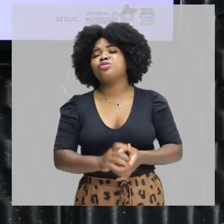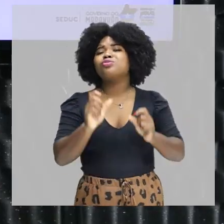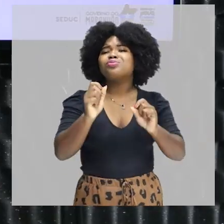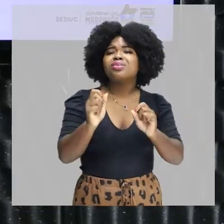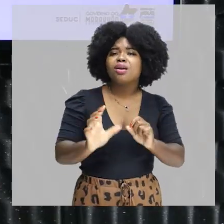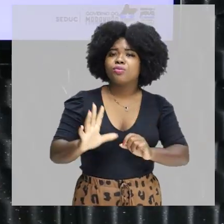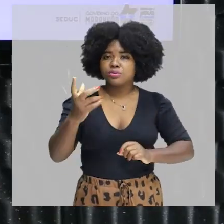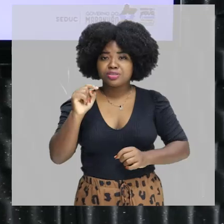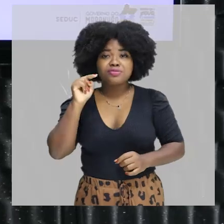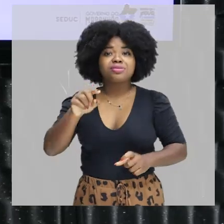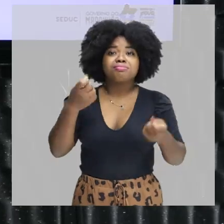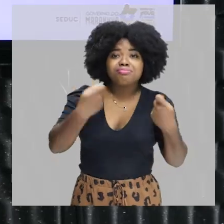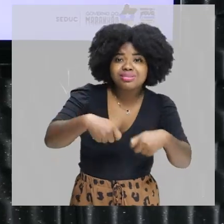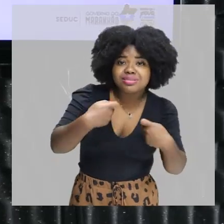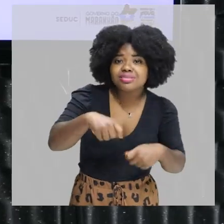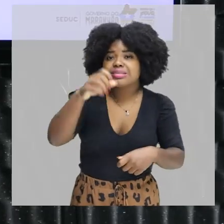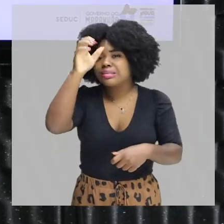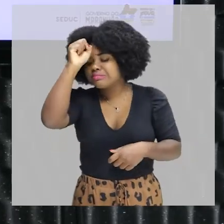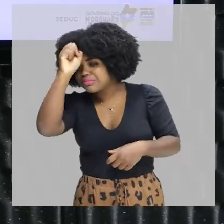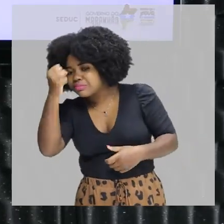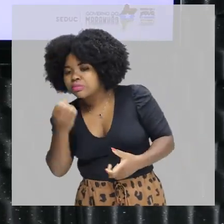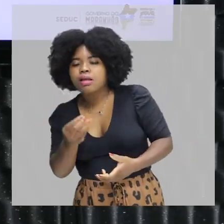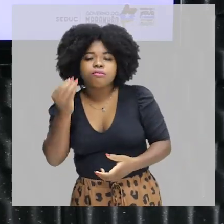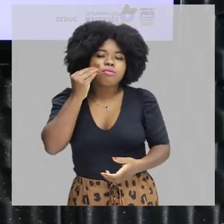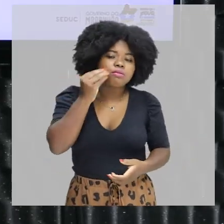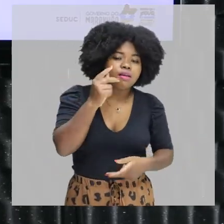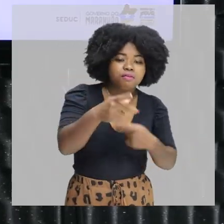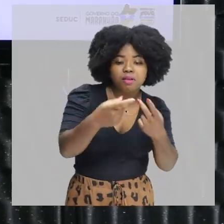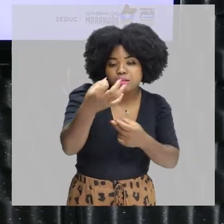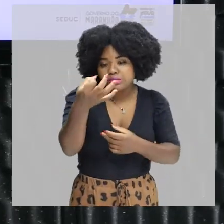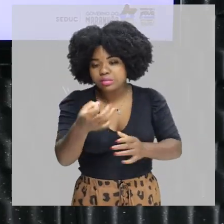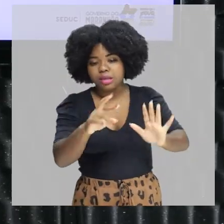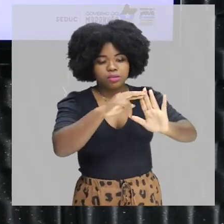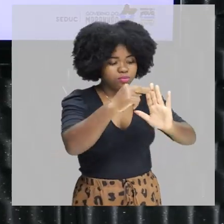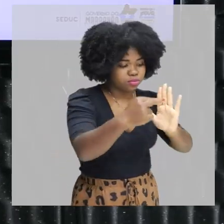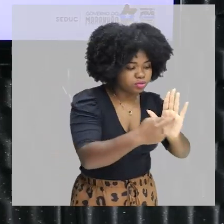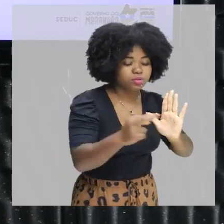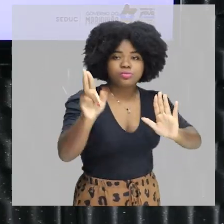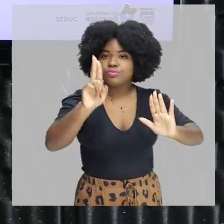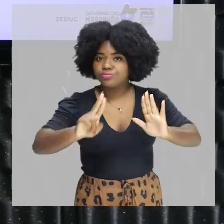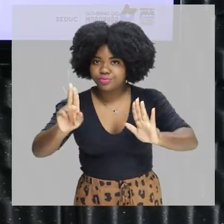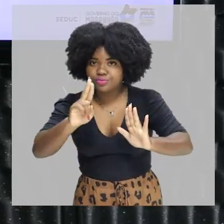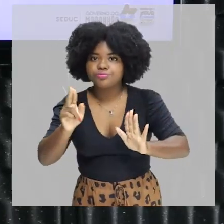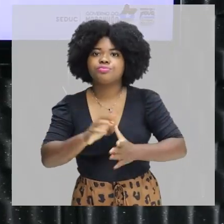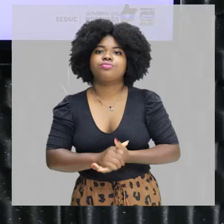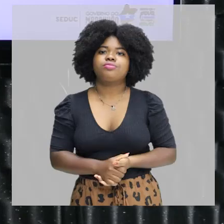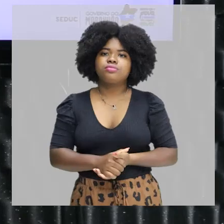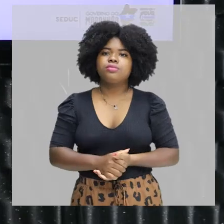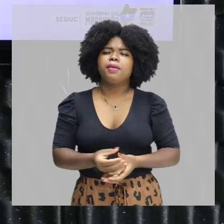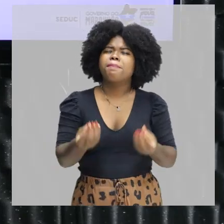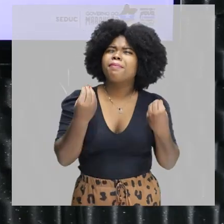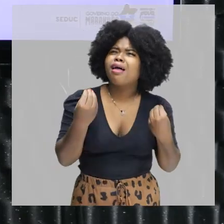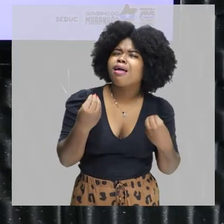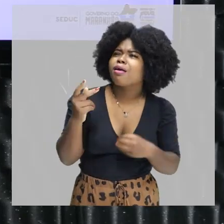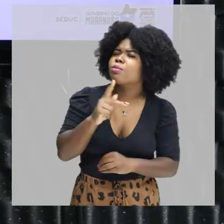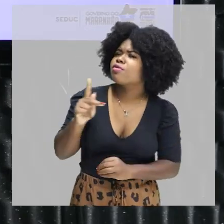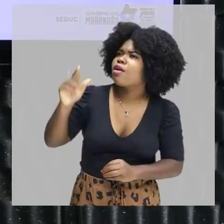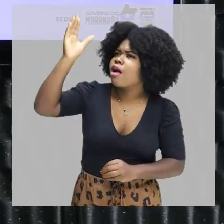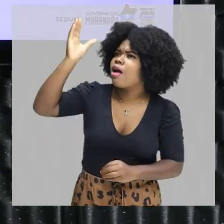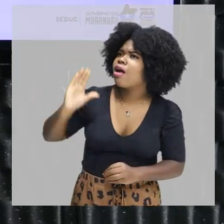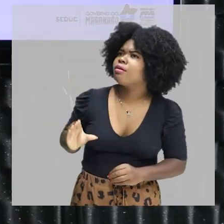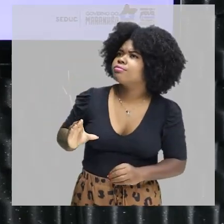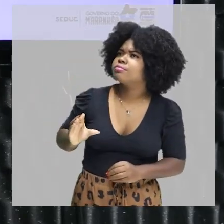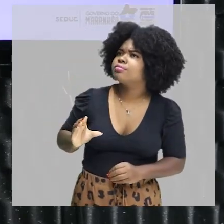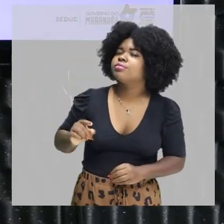estudar, tentar, né, falar certinho, usar direitinho essa regência, para que Cacau,